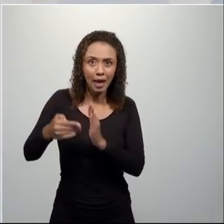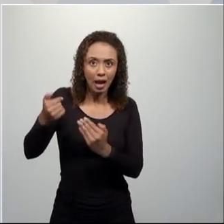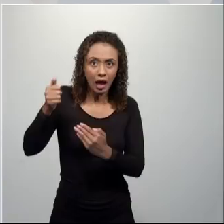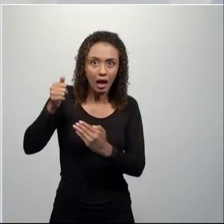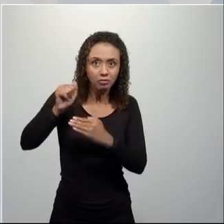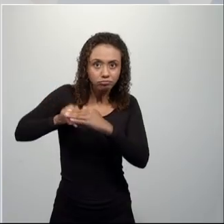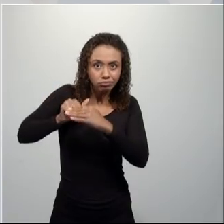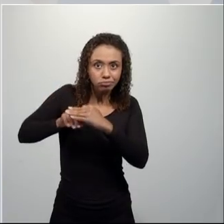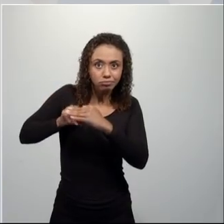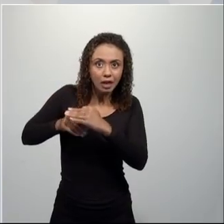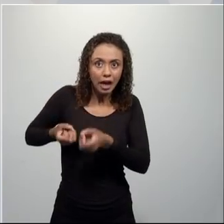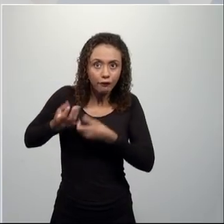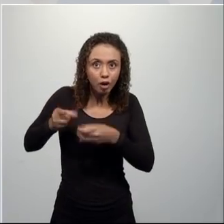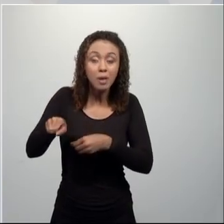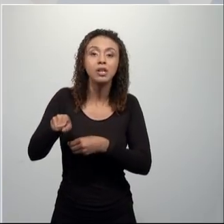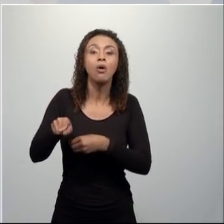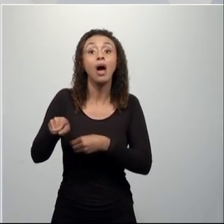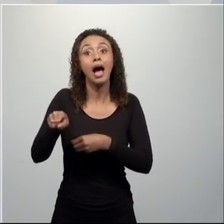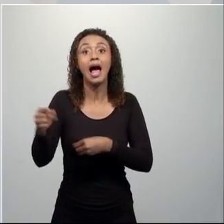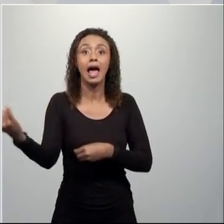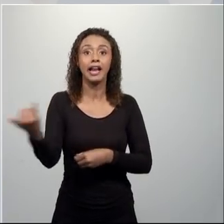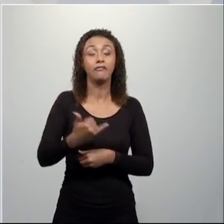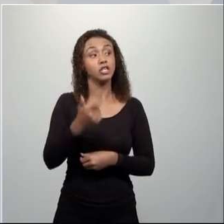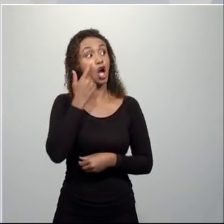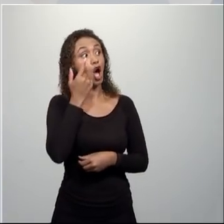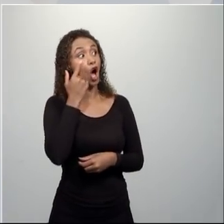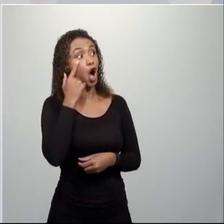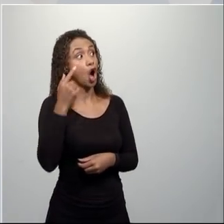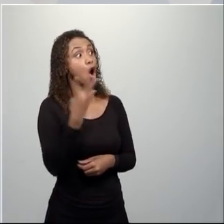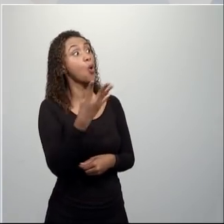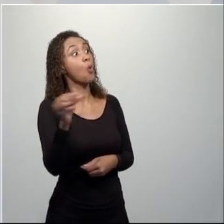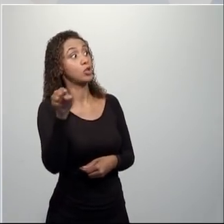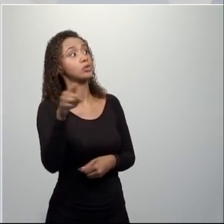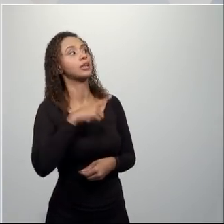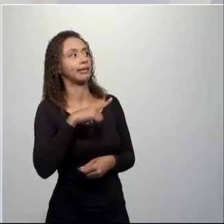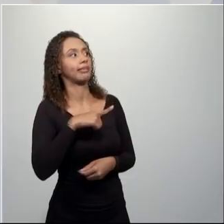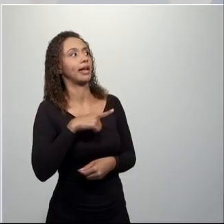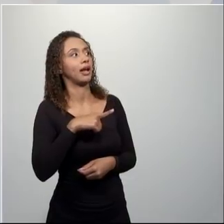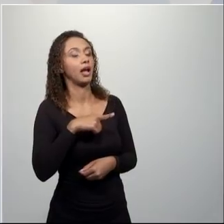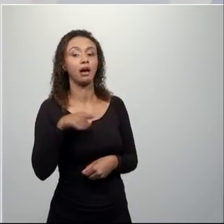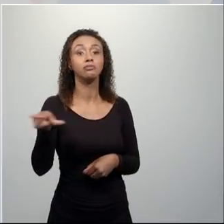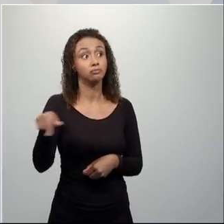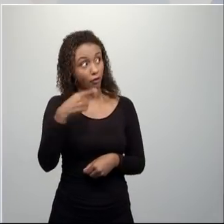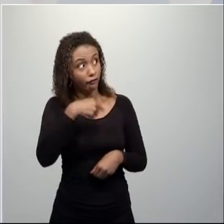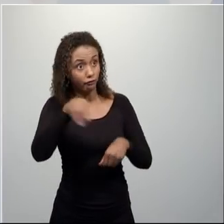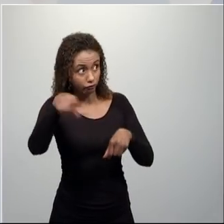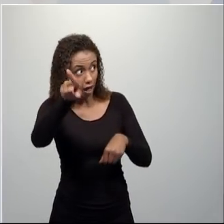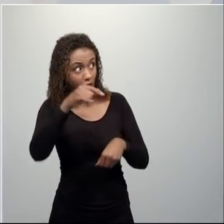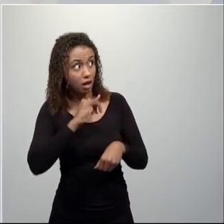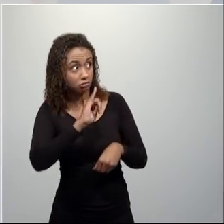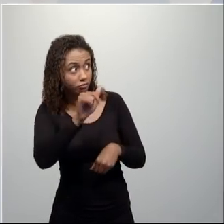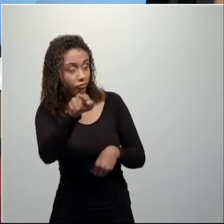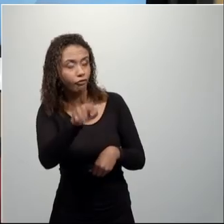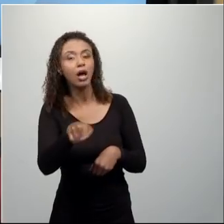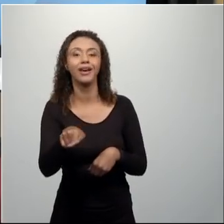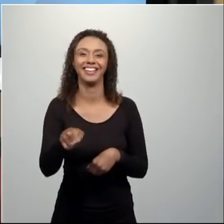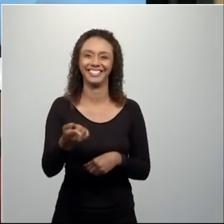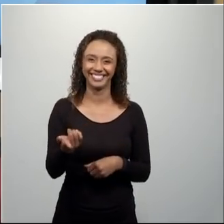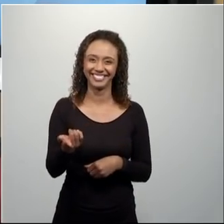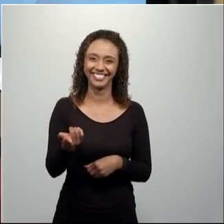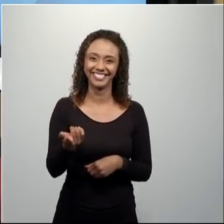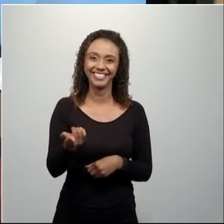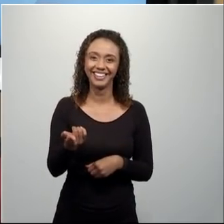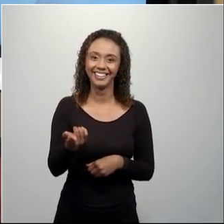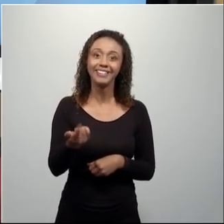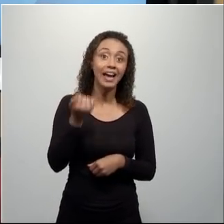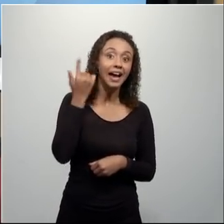a e aí ele pode dizer olha o 400 é quem tem esse arquivo vai lá falar com ele itaqui o ipdm correspondente fala com ele que